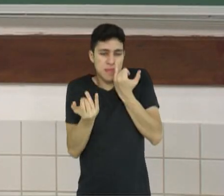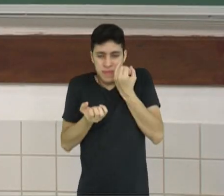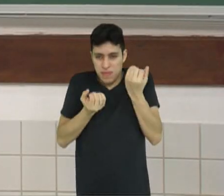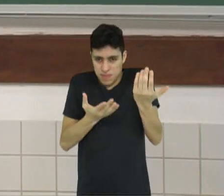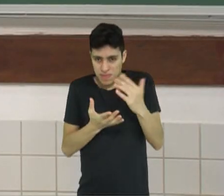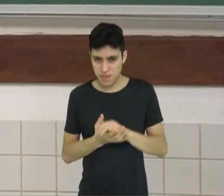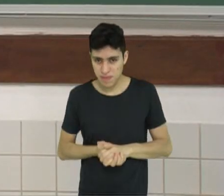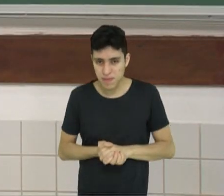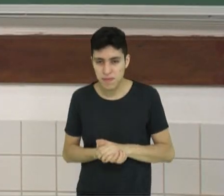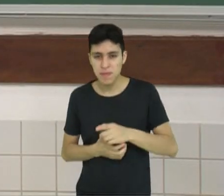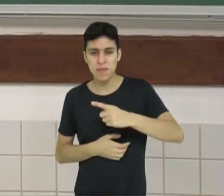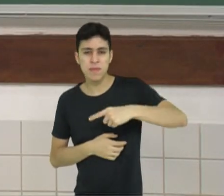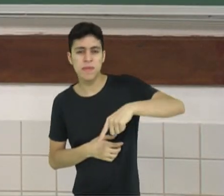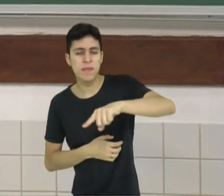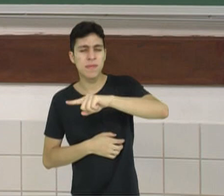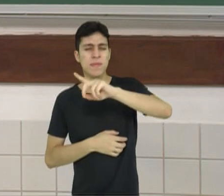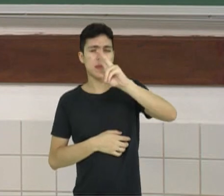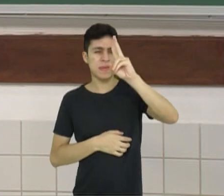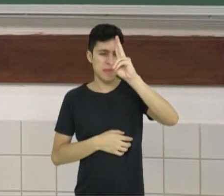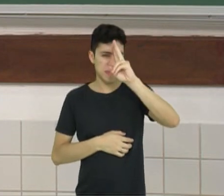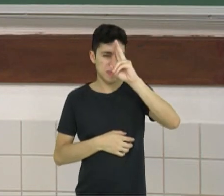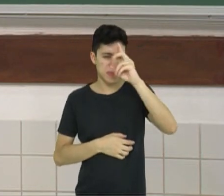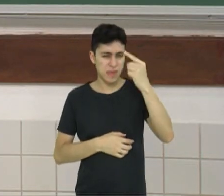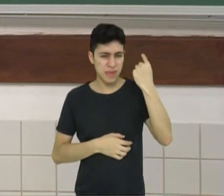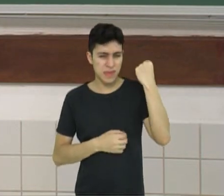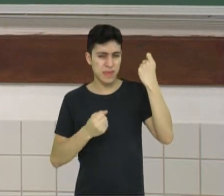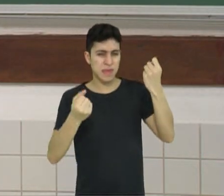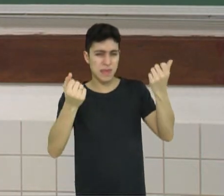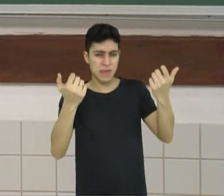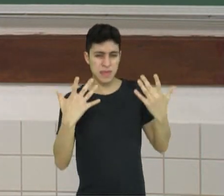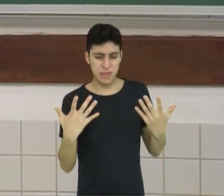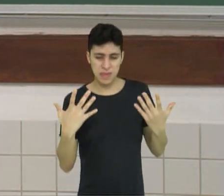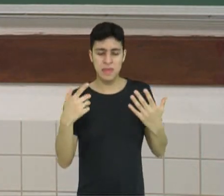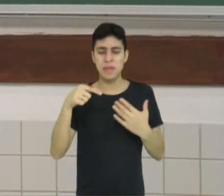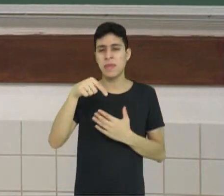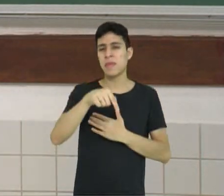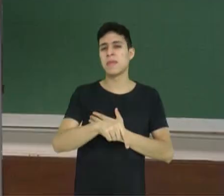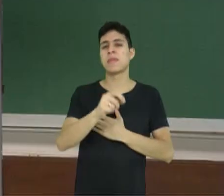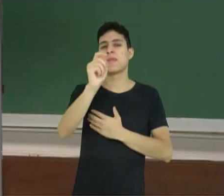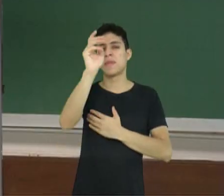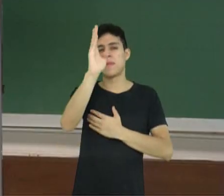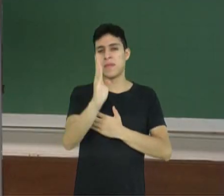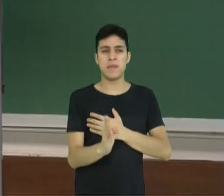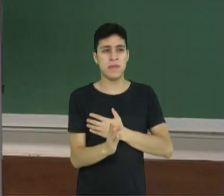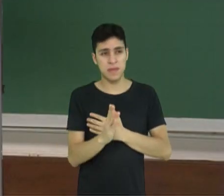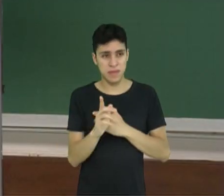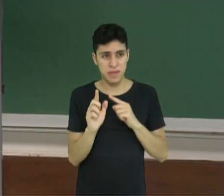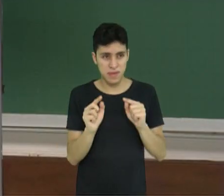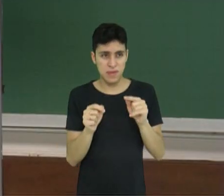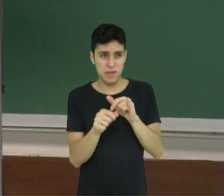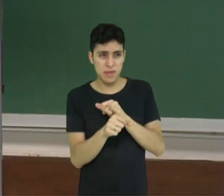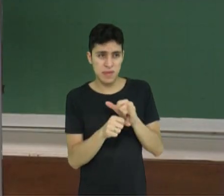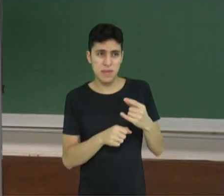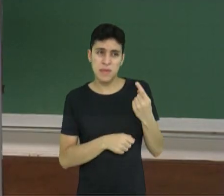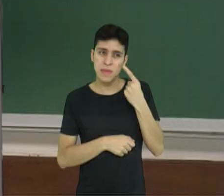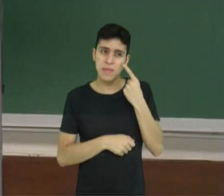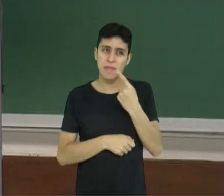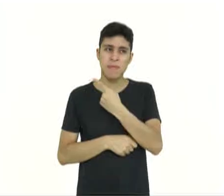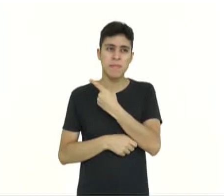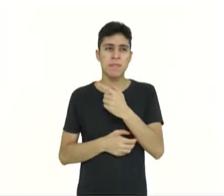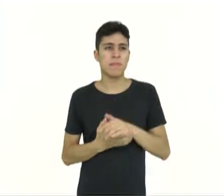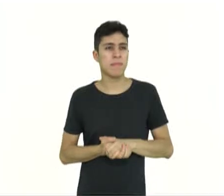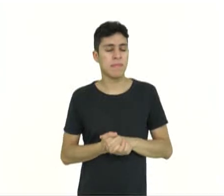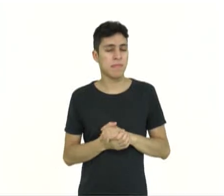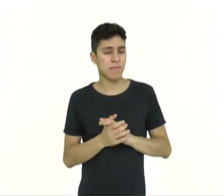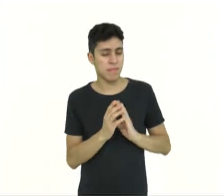A divisão do Pedro Pinchas dos complexos regionais no Brasil, né? Ele utiliza tem como base isso,